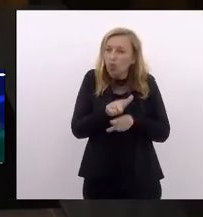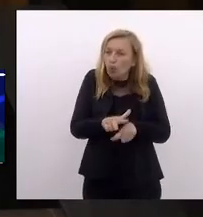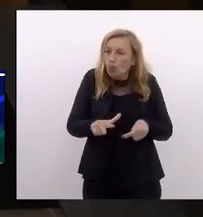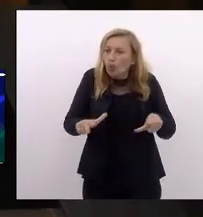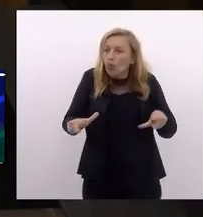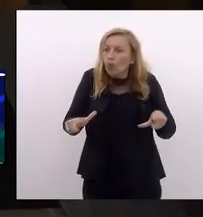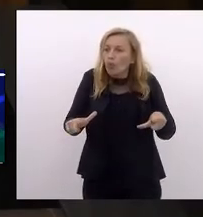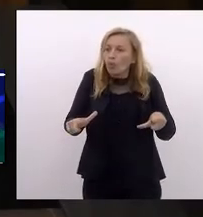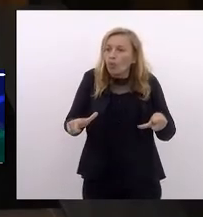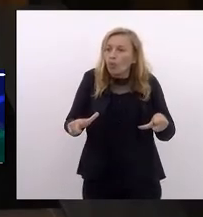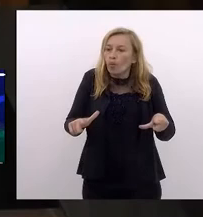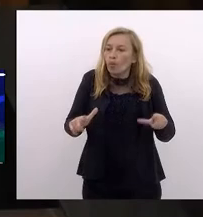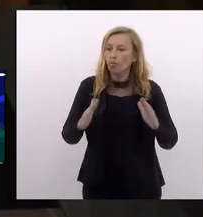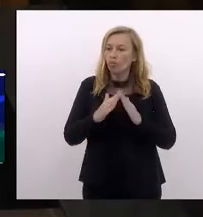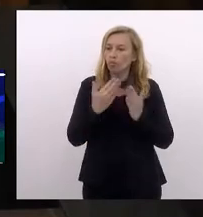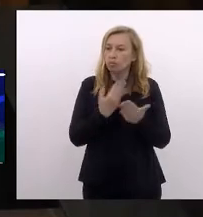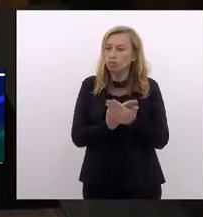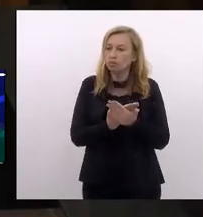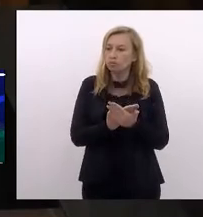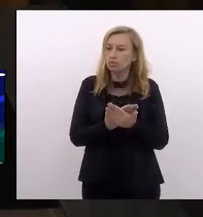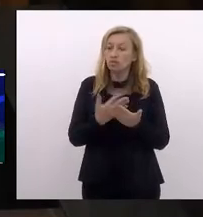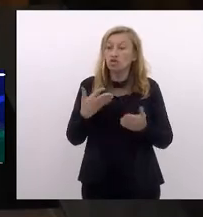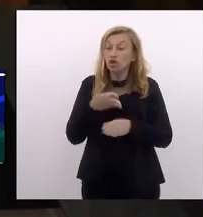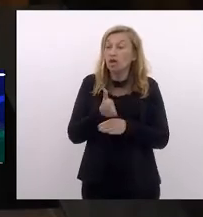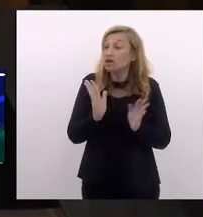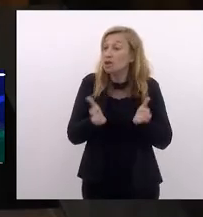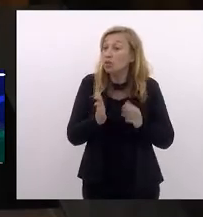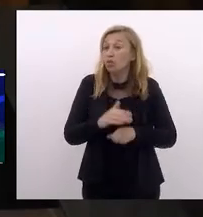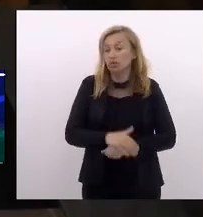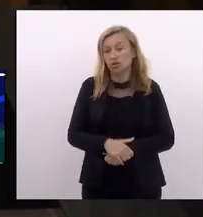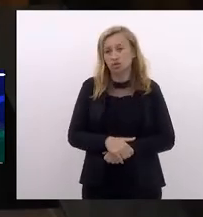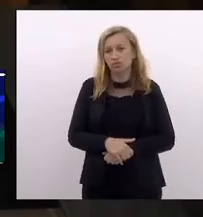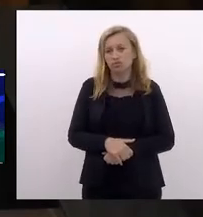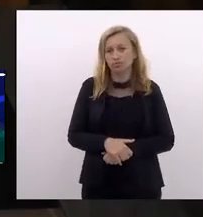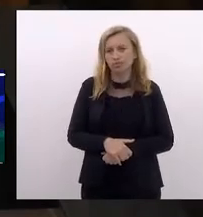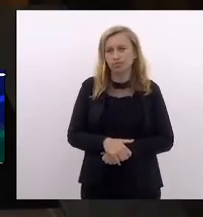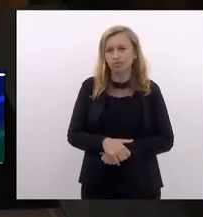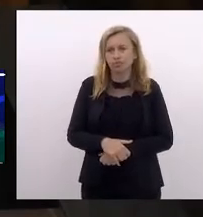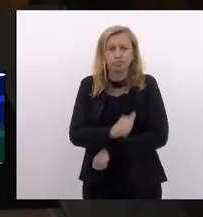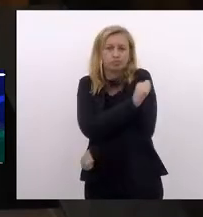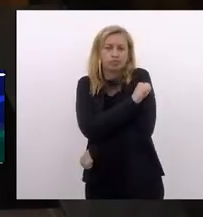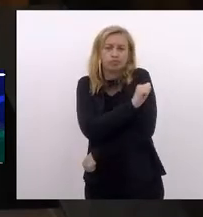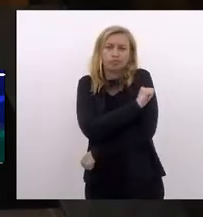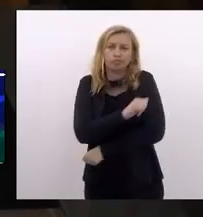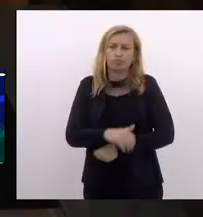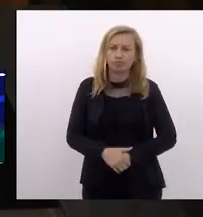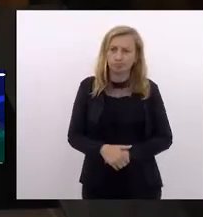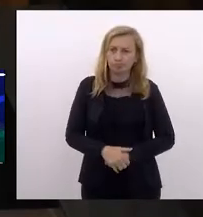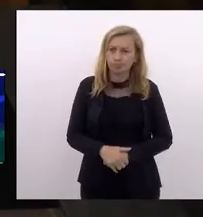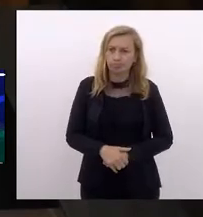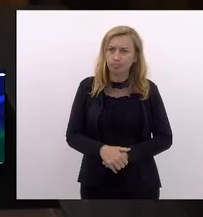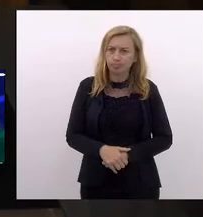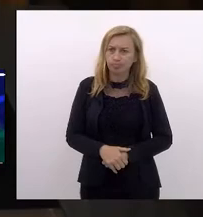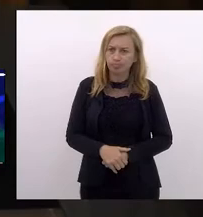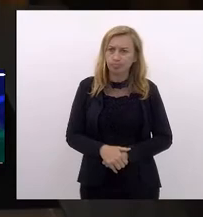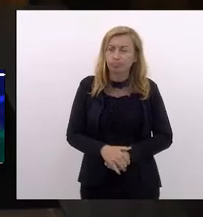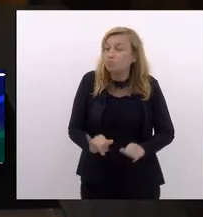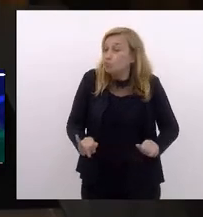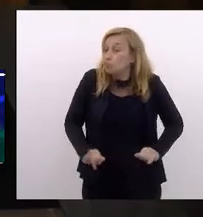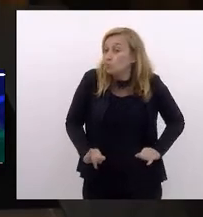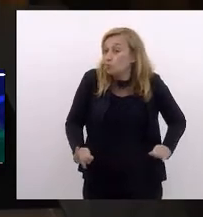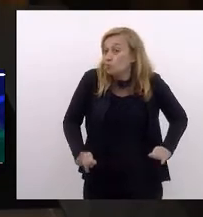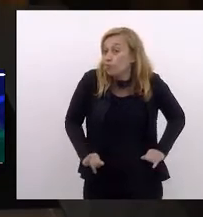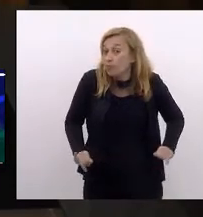nossas escolas não chegasse ao patamar que chegou para não fazer alguns estudantes que estavam